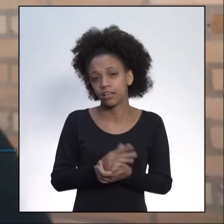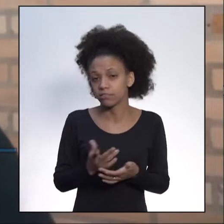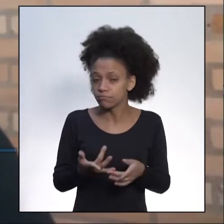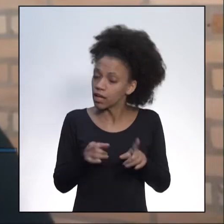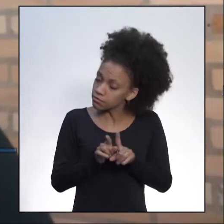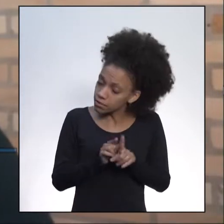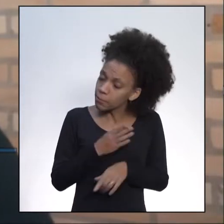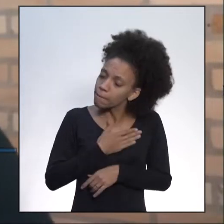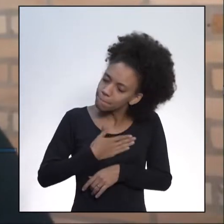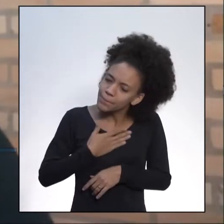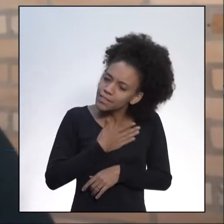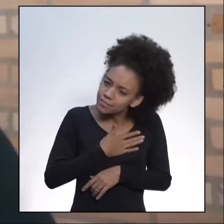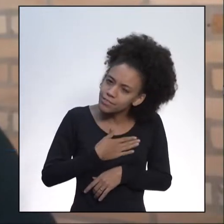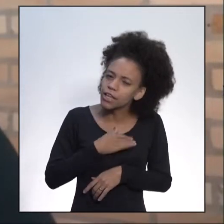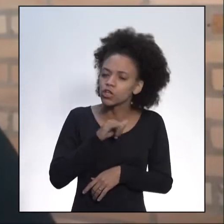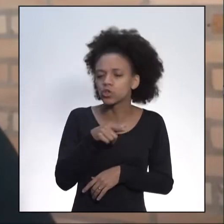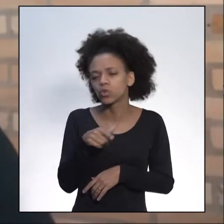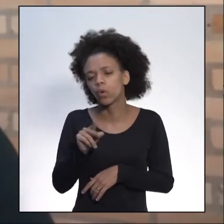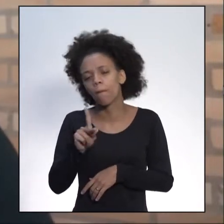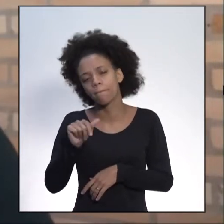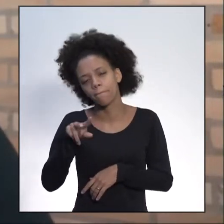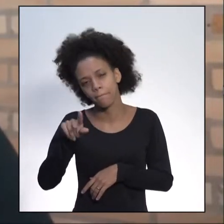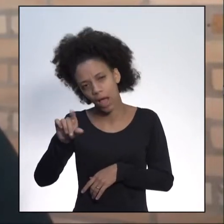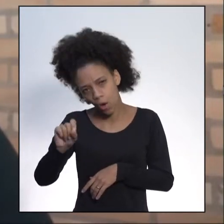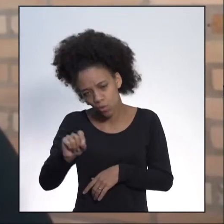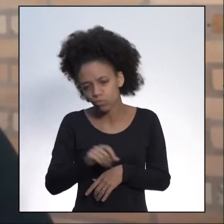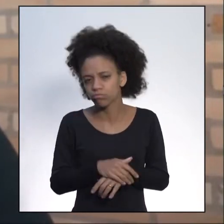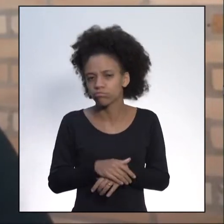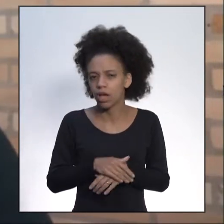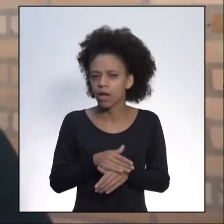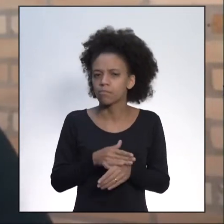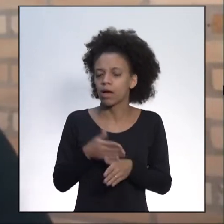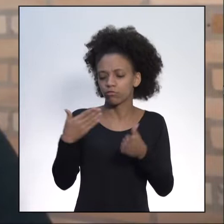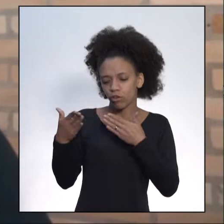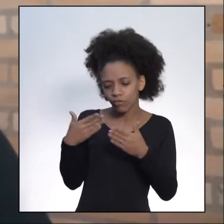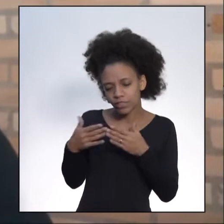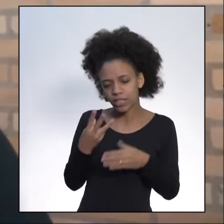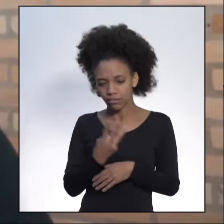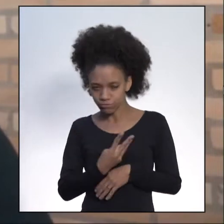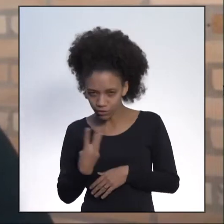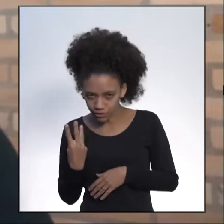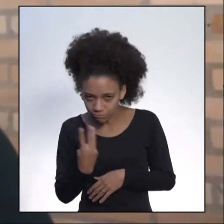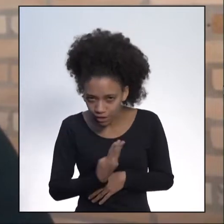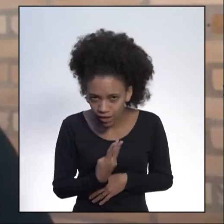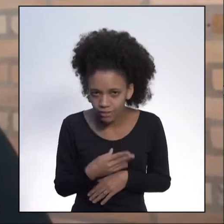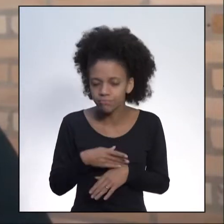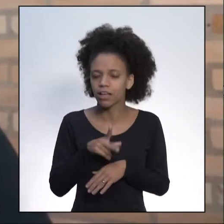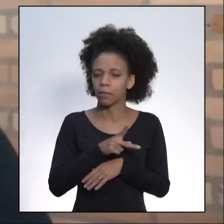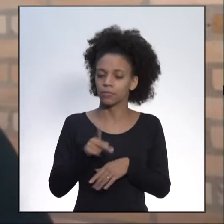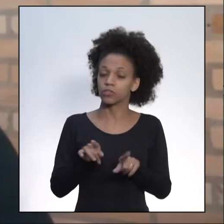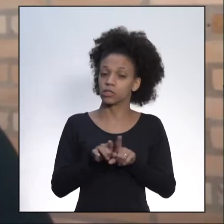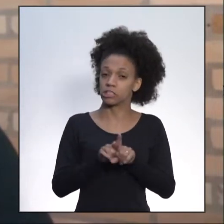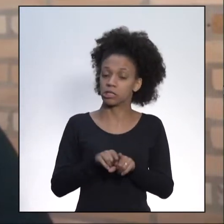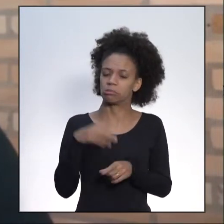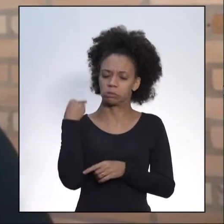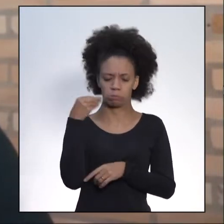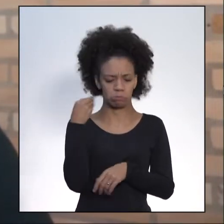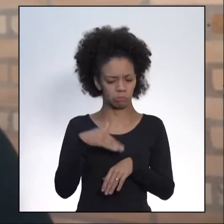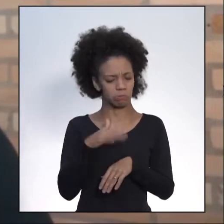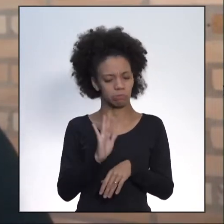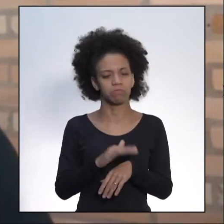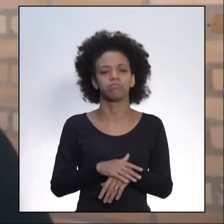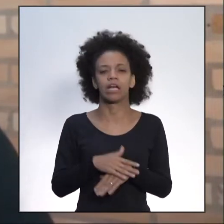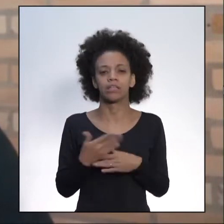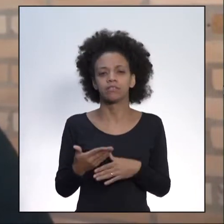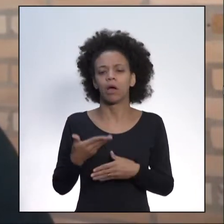mim também é um prazer, João Paulo, poder dividir aí com você e com a Ariana, que é professora, com uma vasta experiência, e acho que